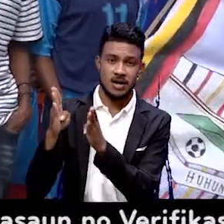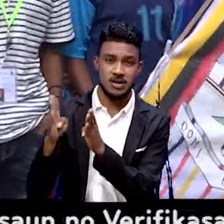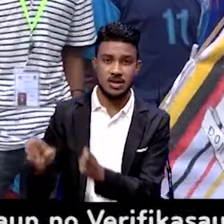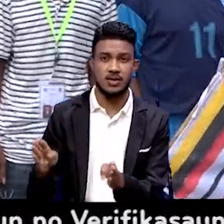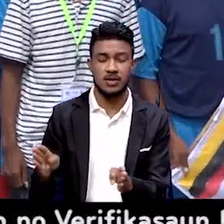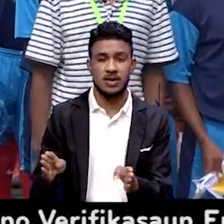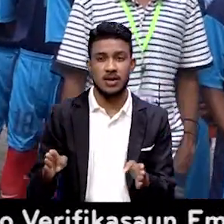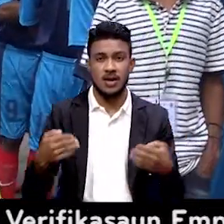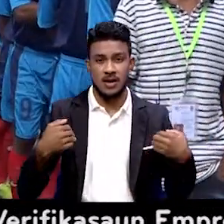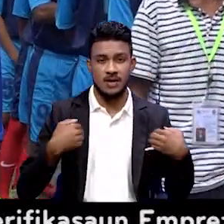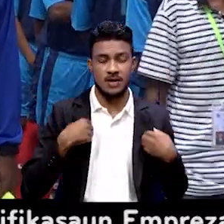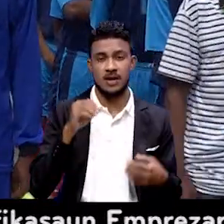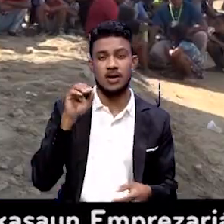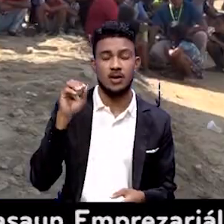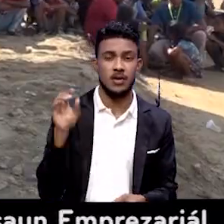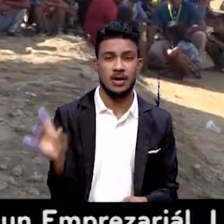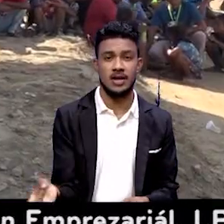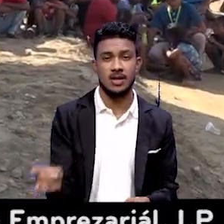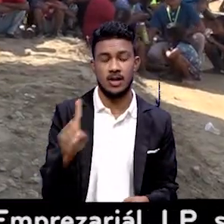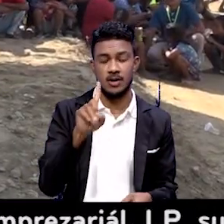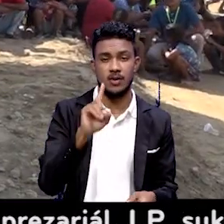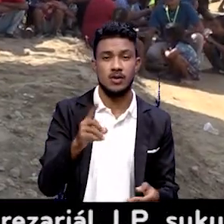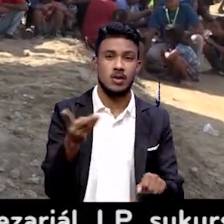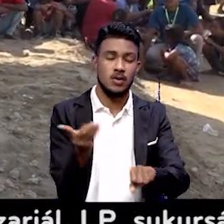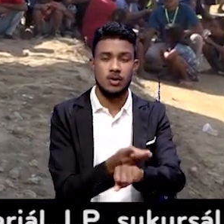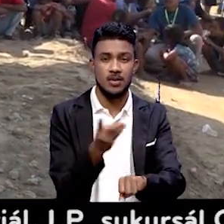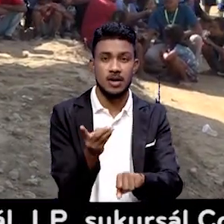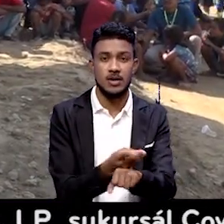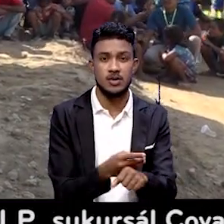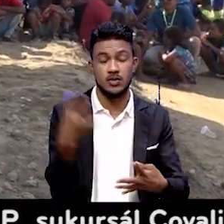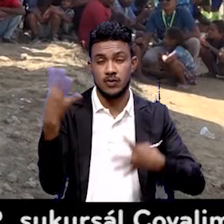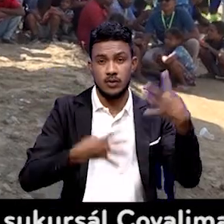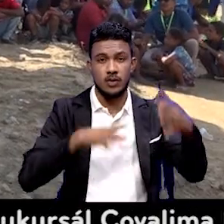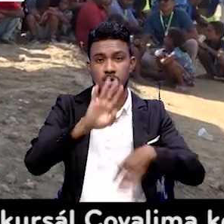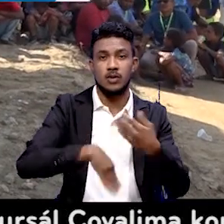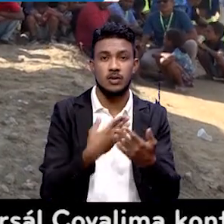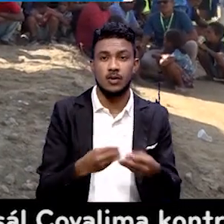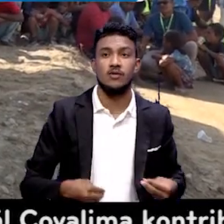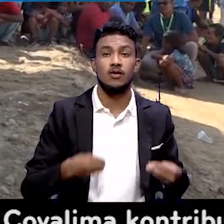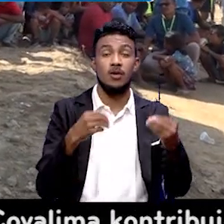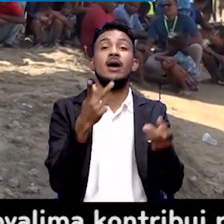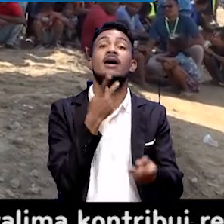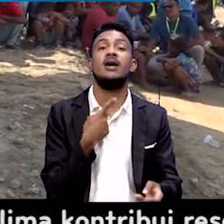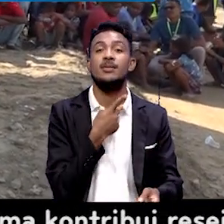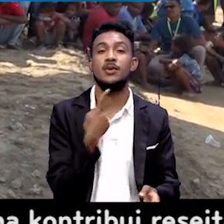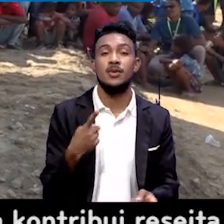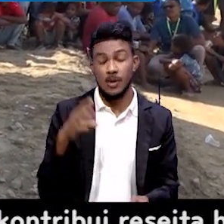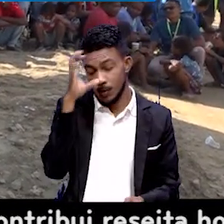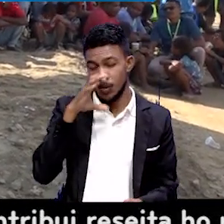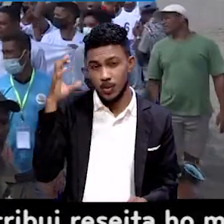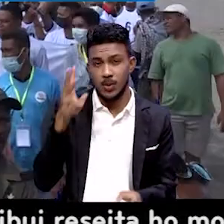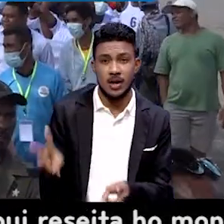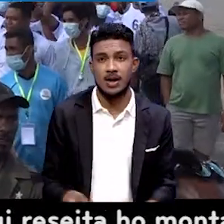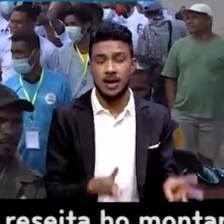conferência 81, documentos, conferência de Nientoma. Entrega barmo a tu bucadala, a